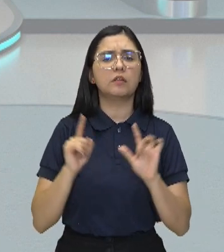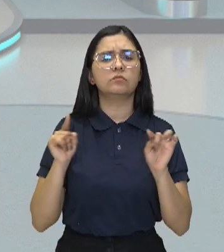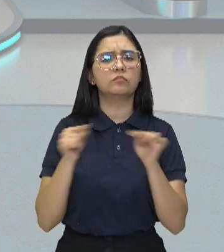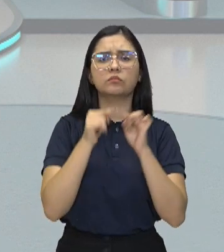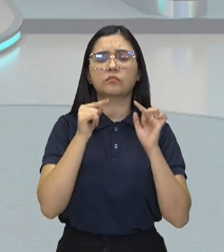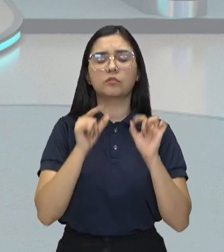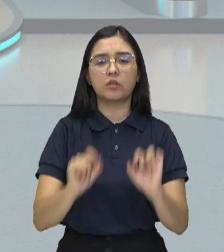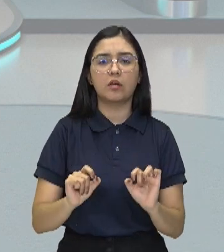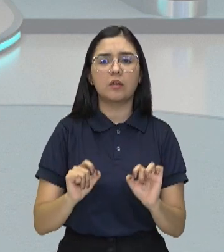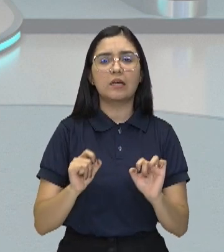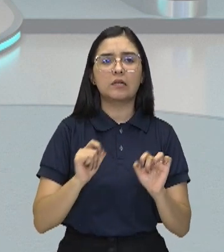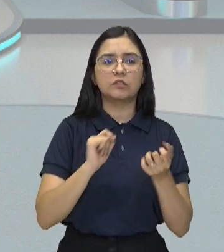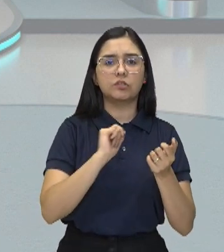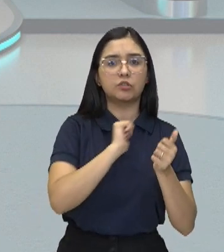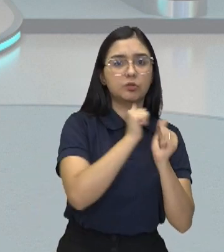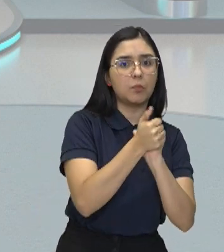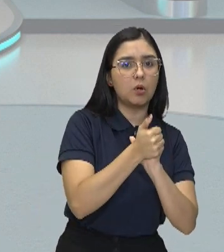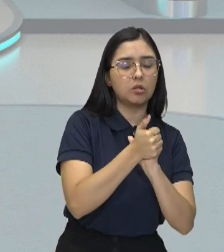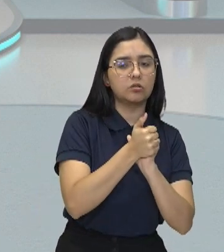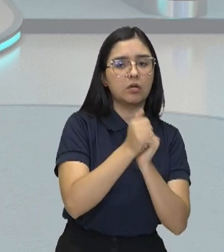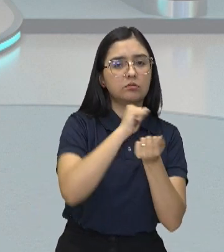assimilaram esse esporte,